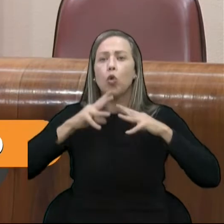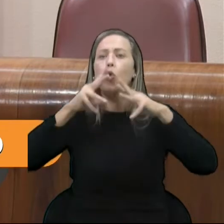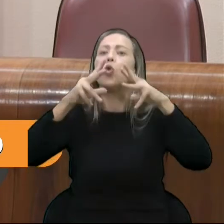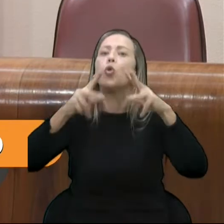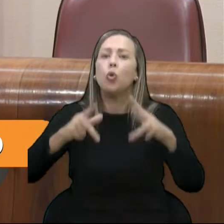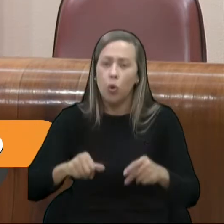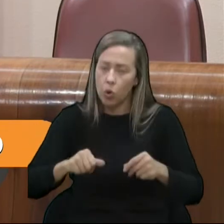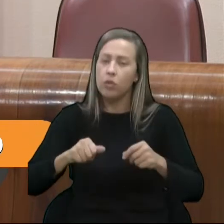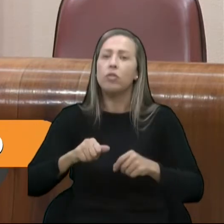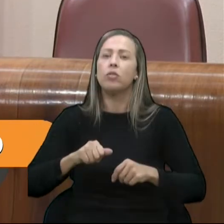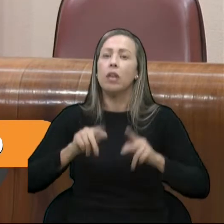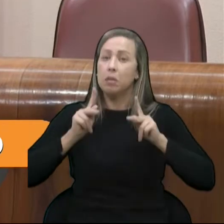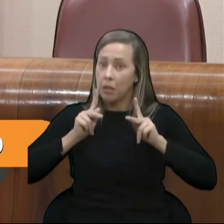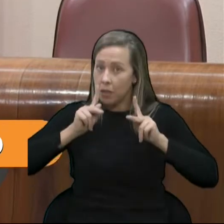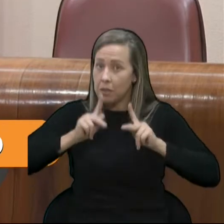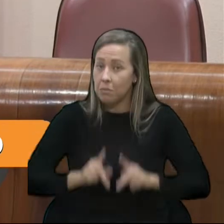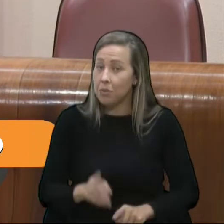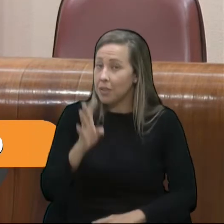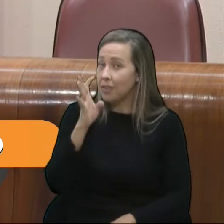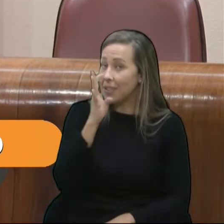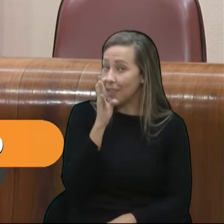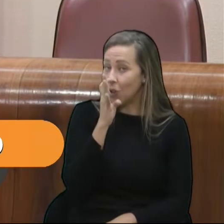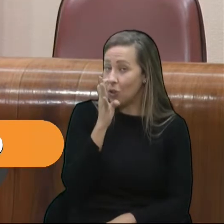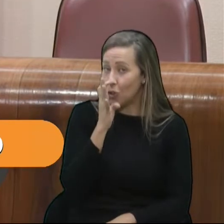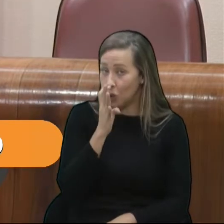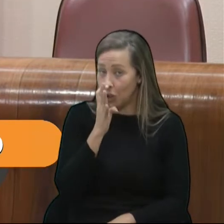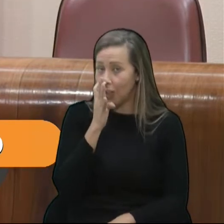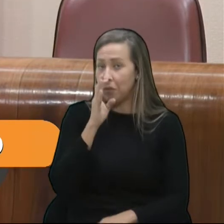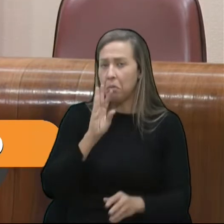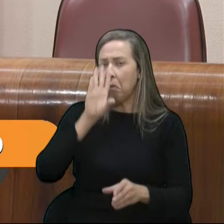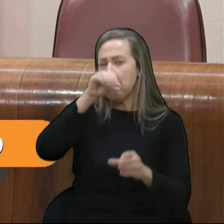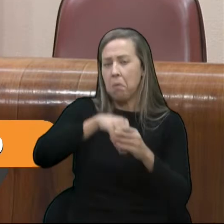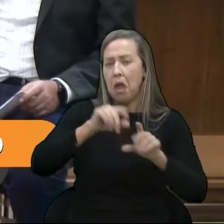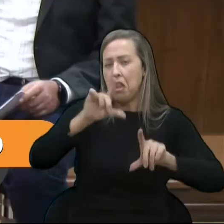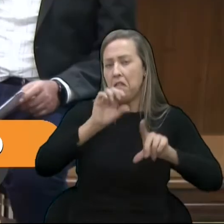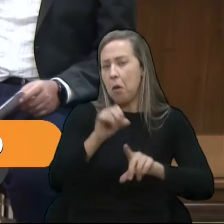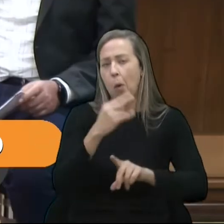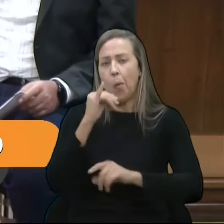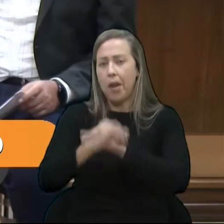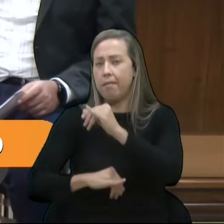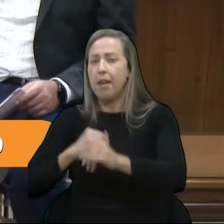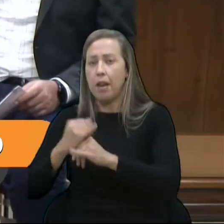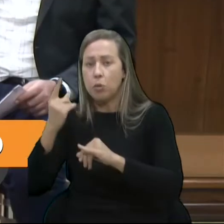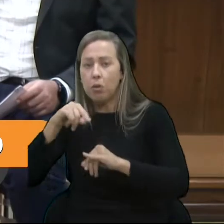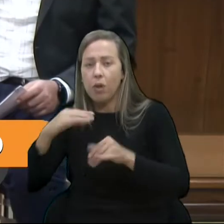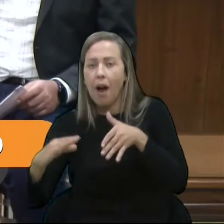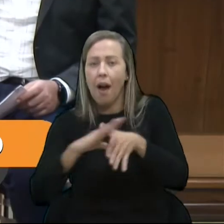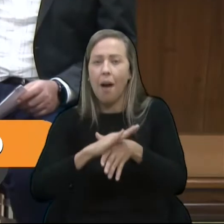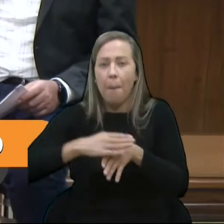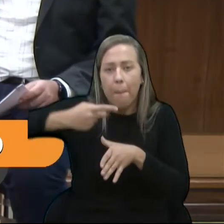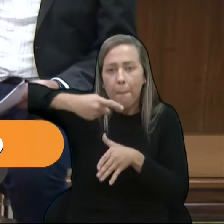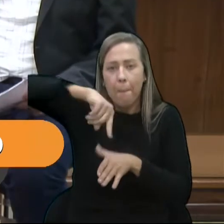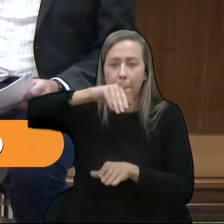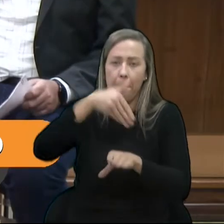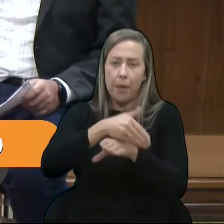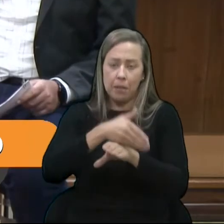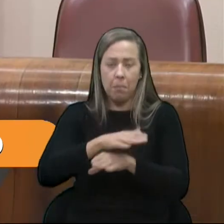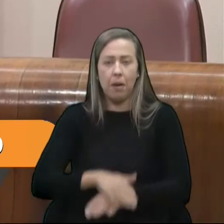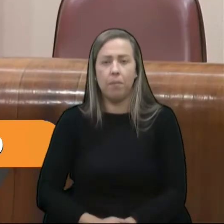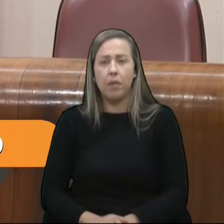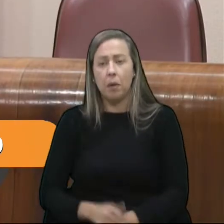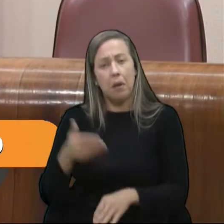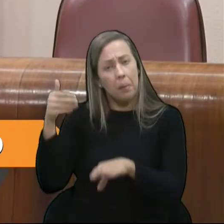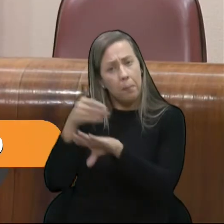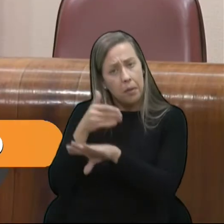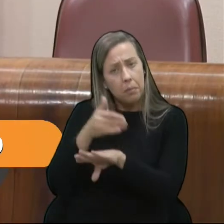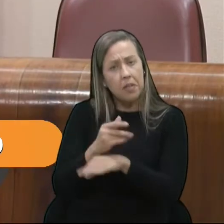nossos telespectadores e também internautas estejam engajados com a gente. Aliás, essa participação